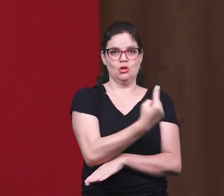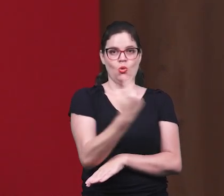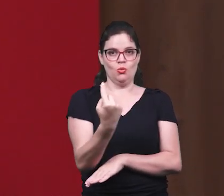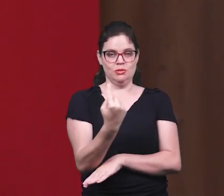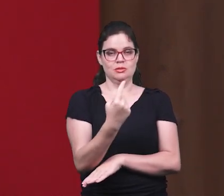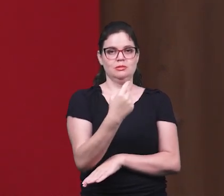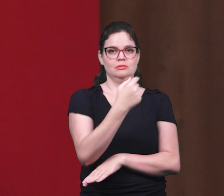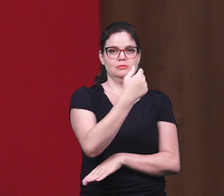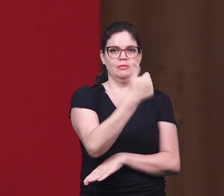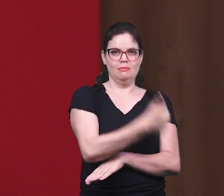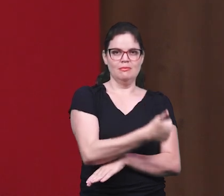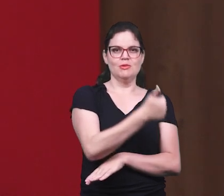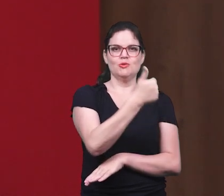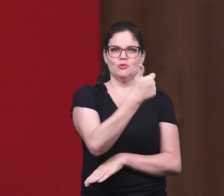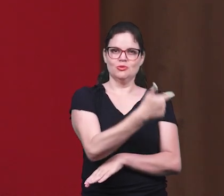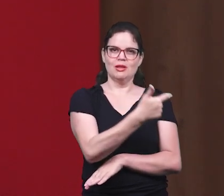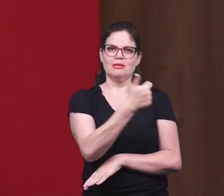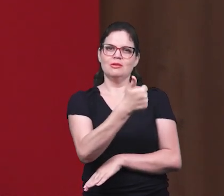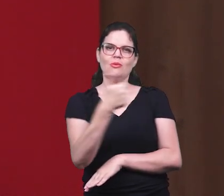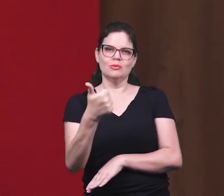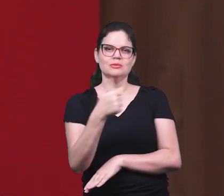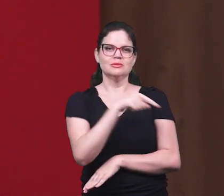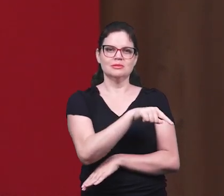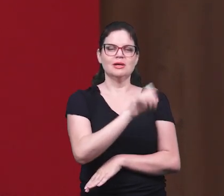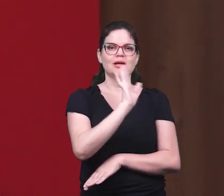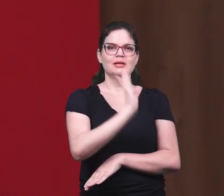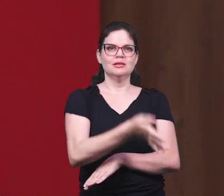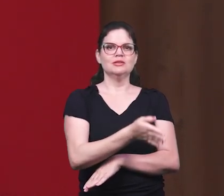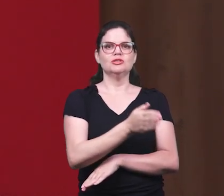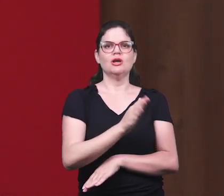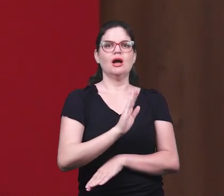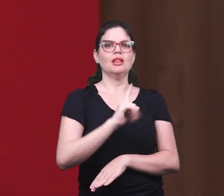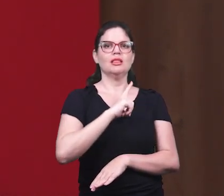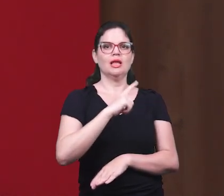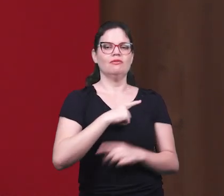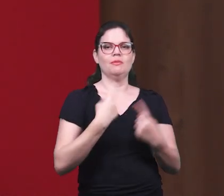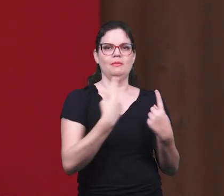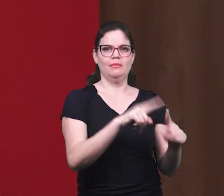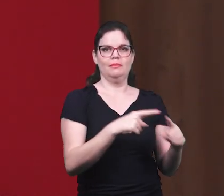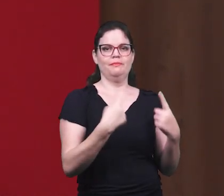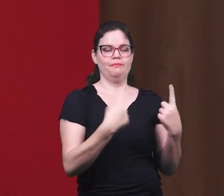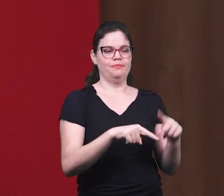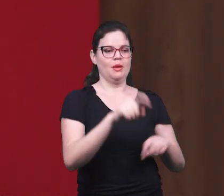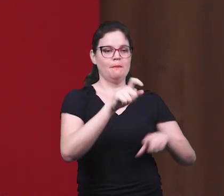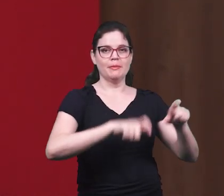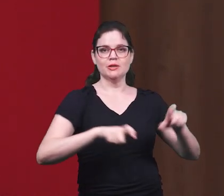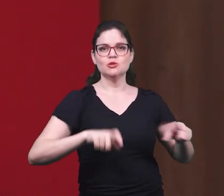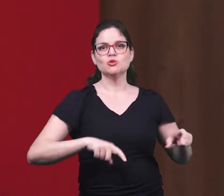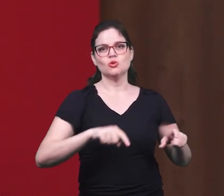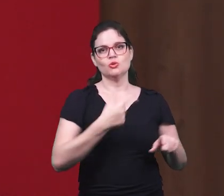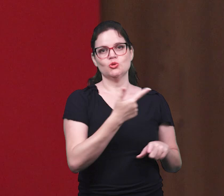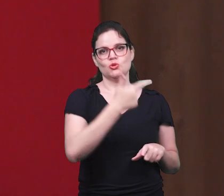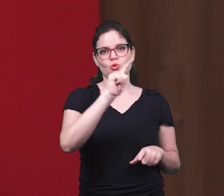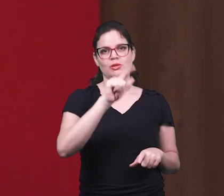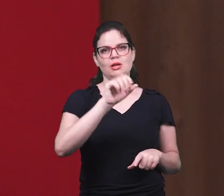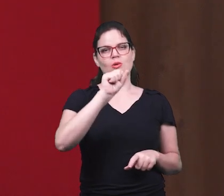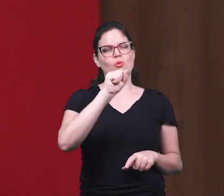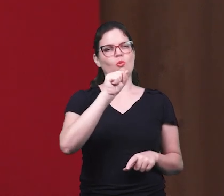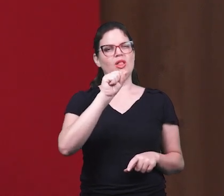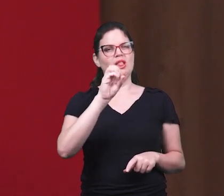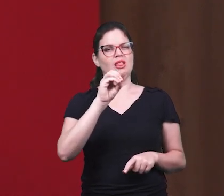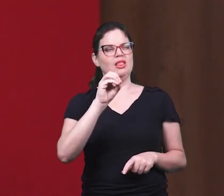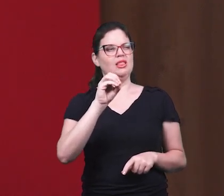já numa perseguição, eles mataram, nós estamos falando aqui de mártires, né? Então foram martirizados mais